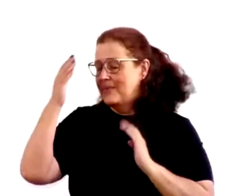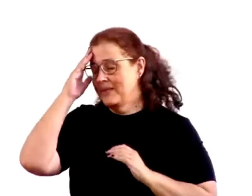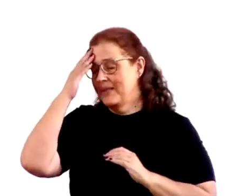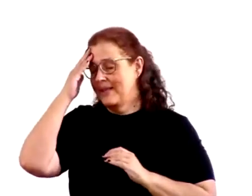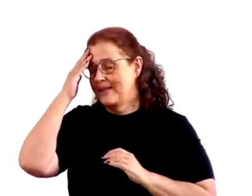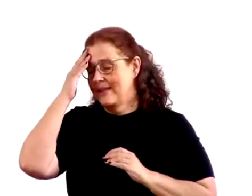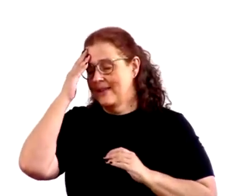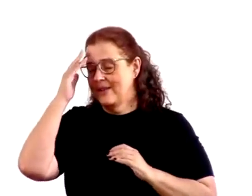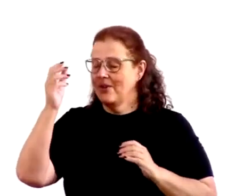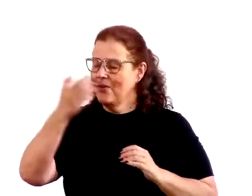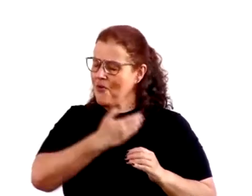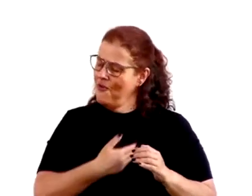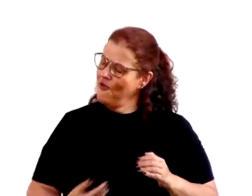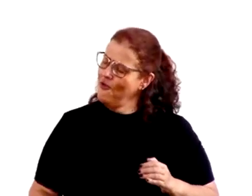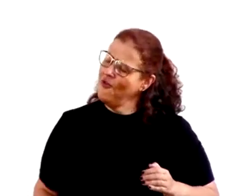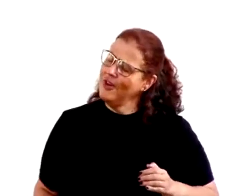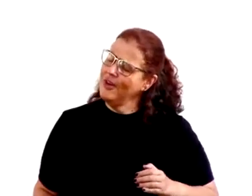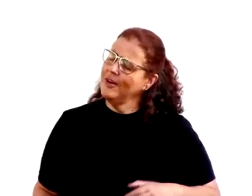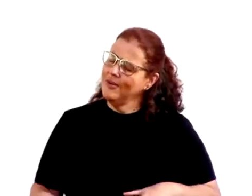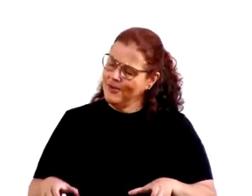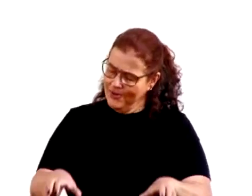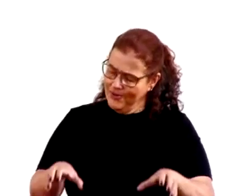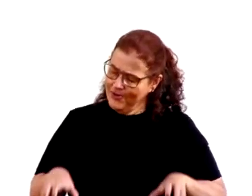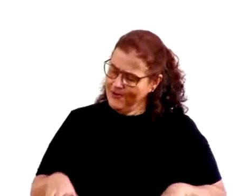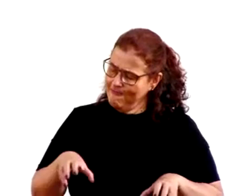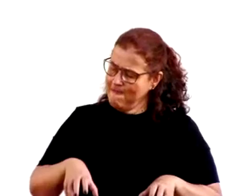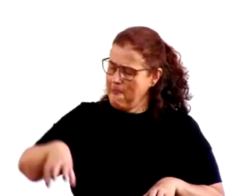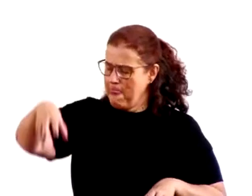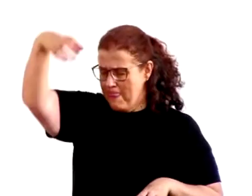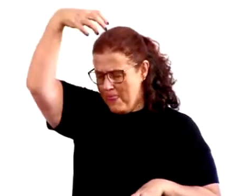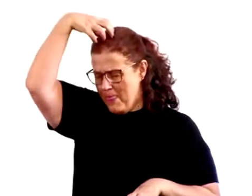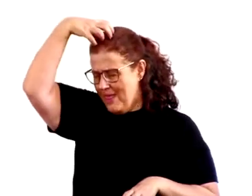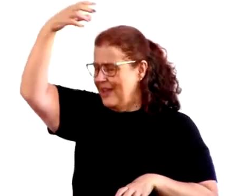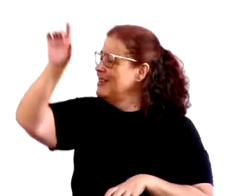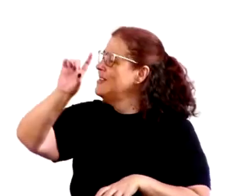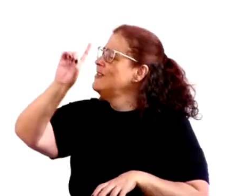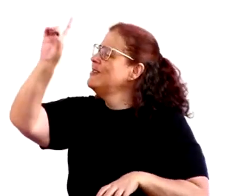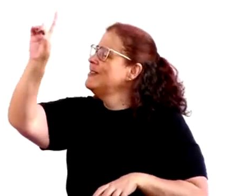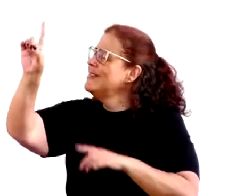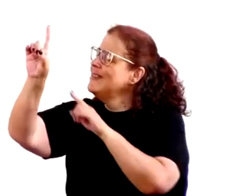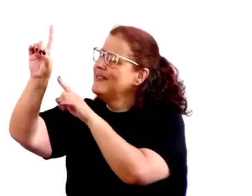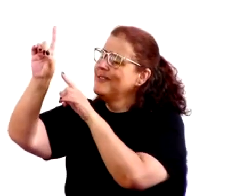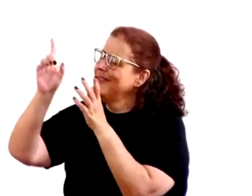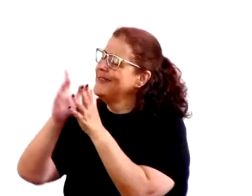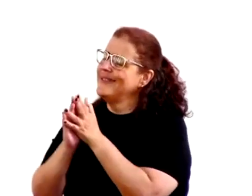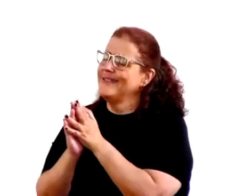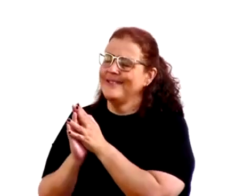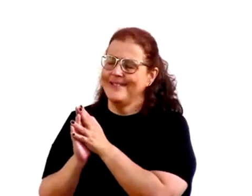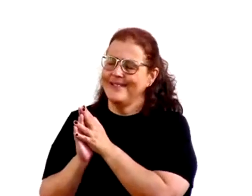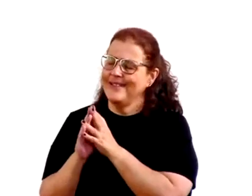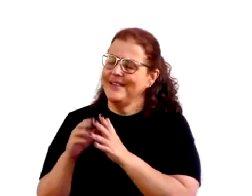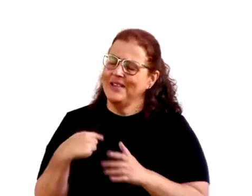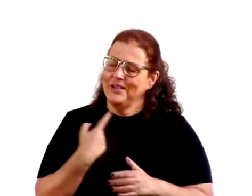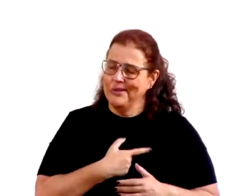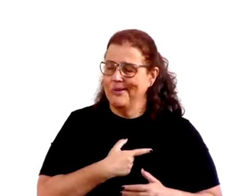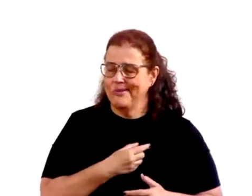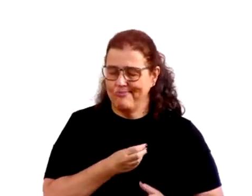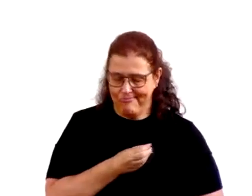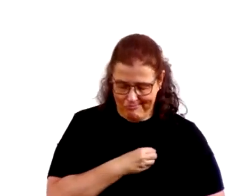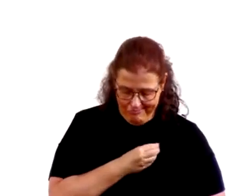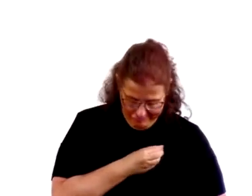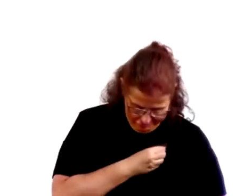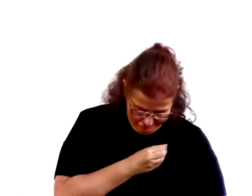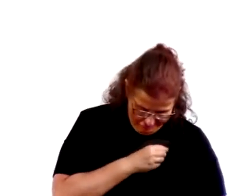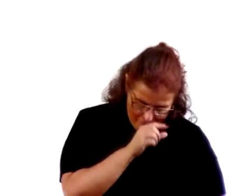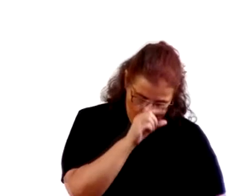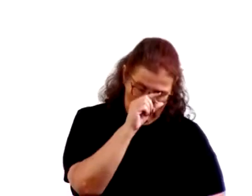ombros, que é um governo perfeito, e que nós somos tão pequenos, mas